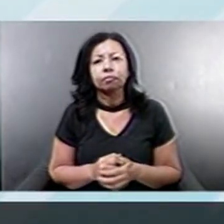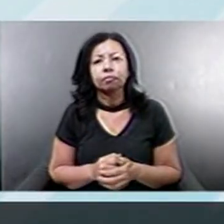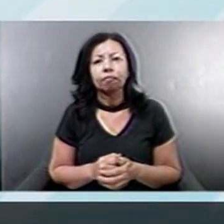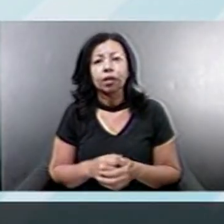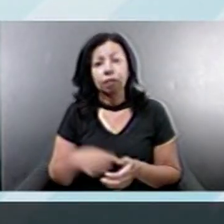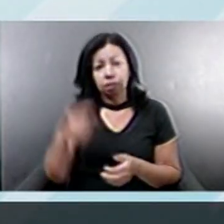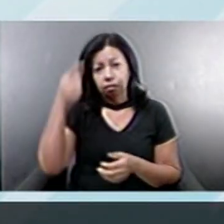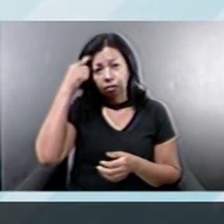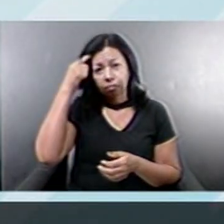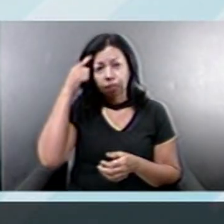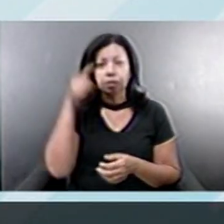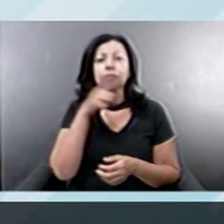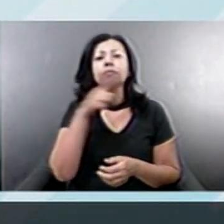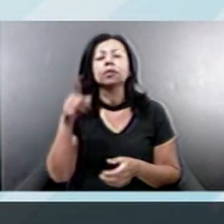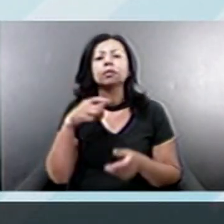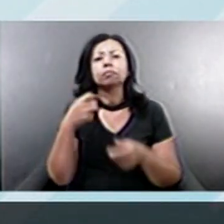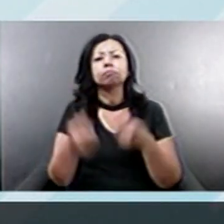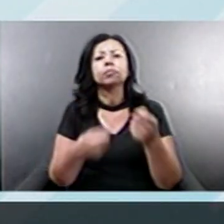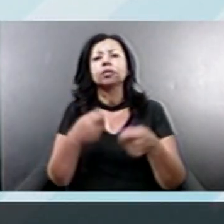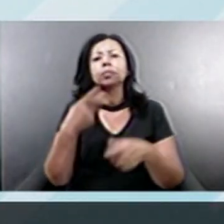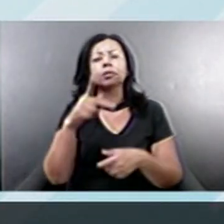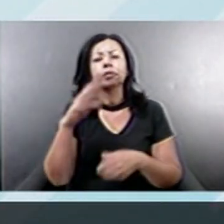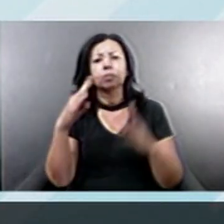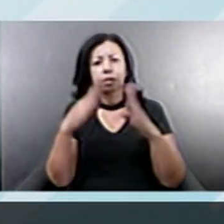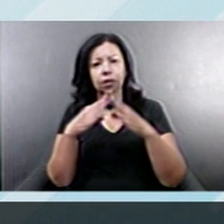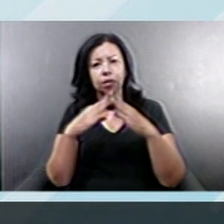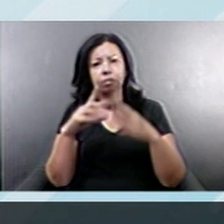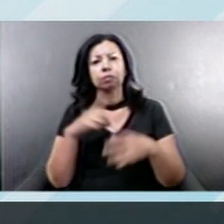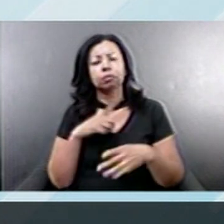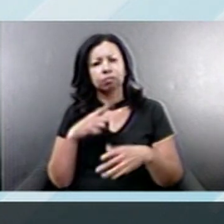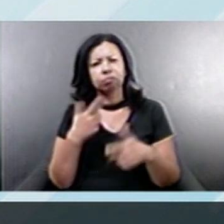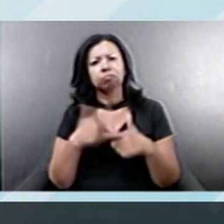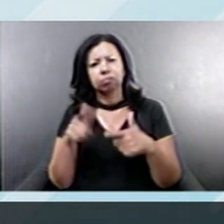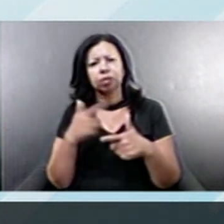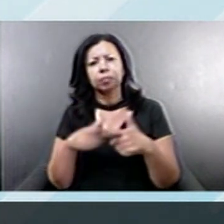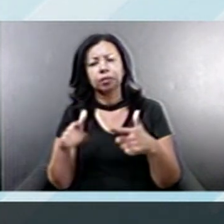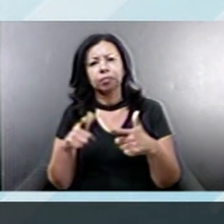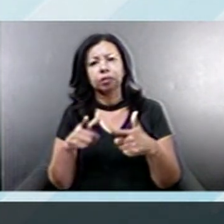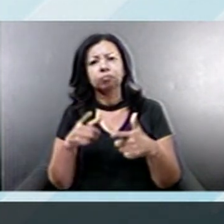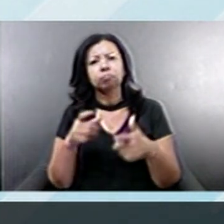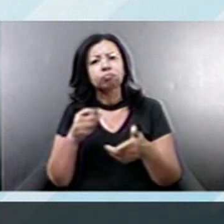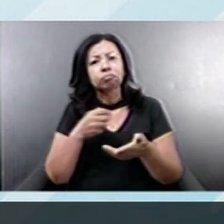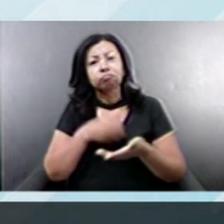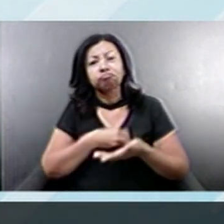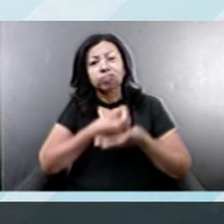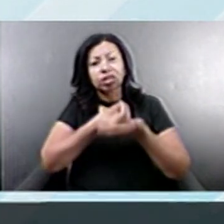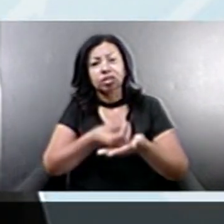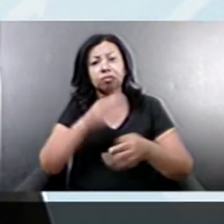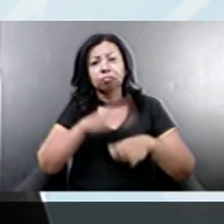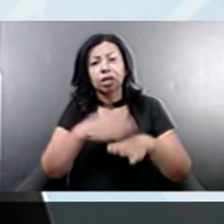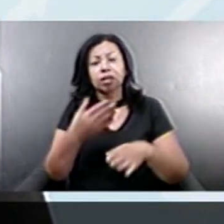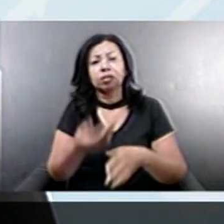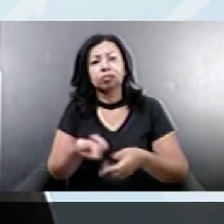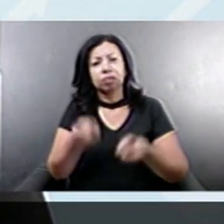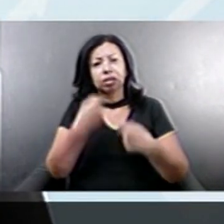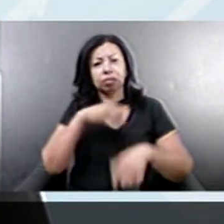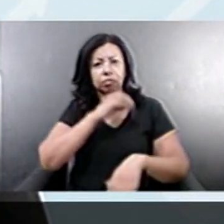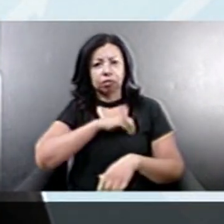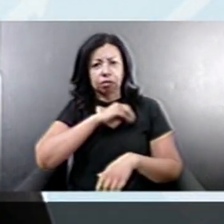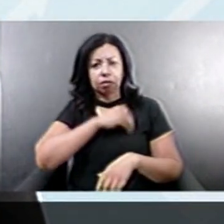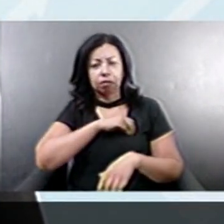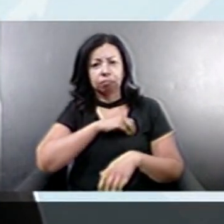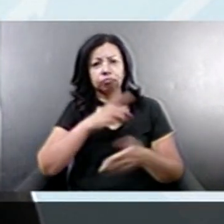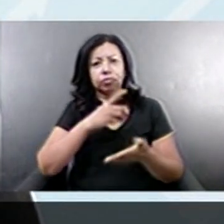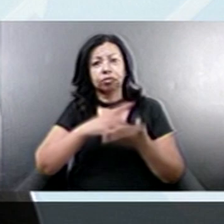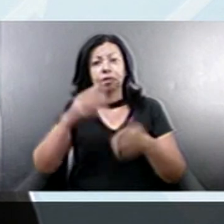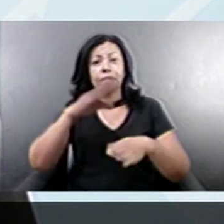Imagine você no orçamento da sua casa, enfrentando essa situação, gastando mais do que ganha, com dívidas maiores do